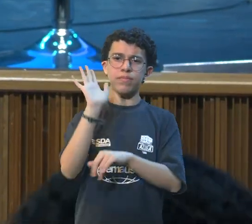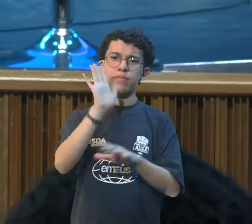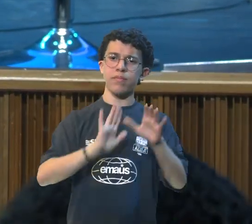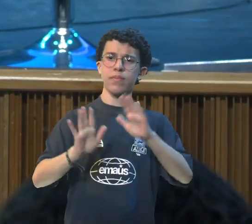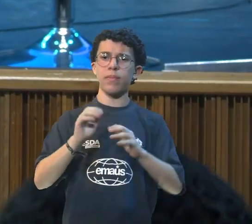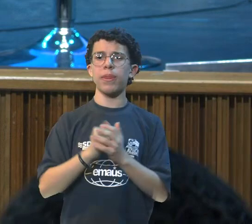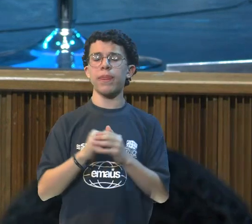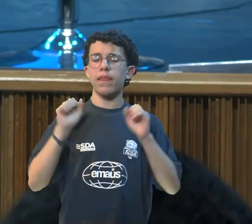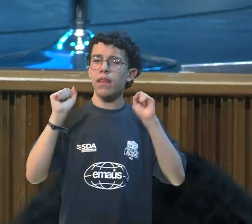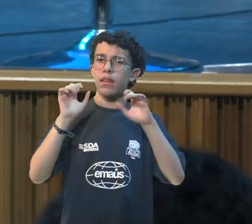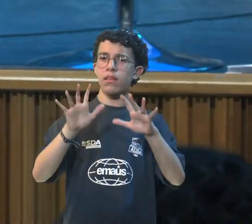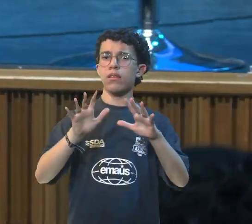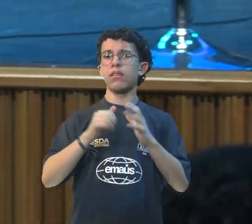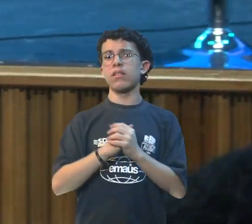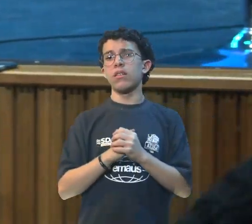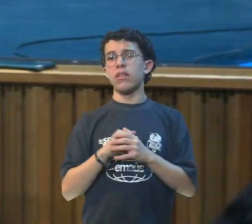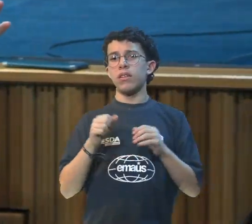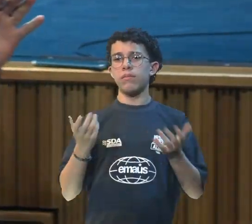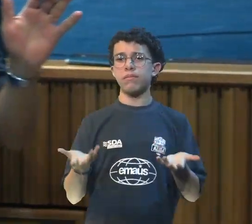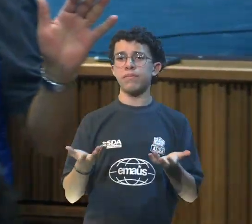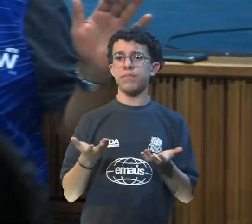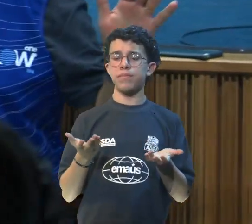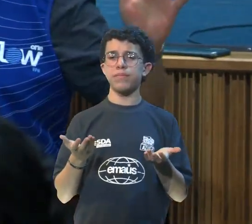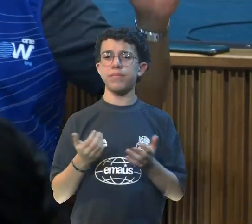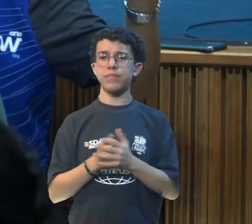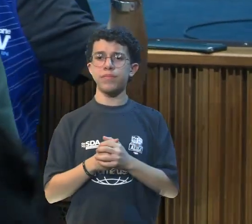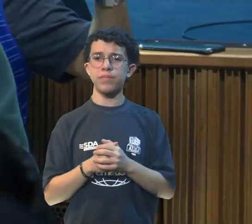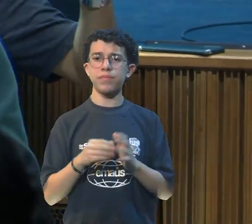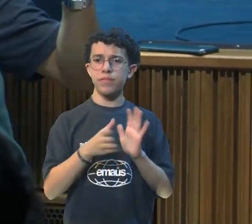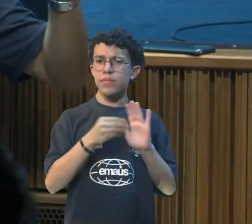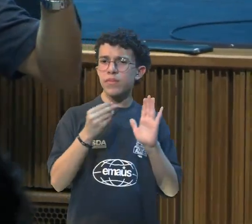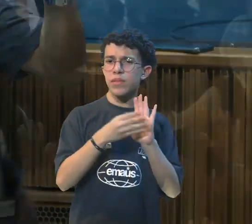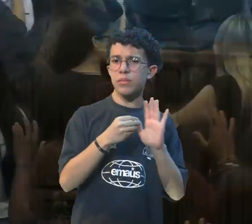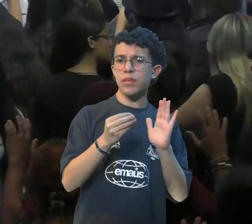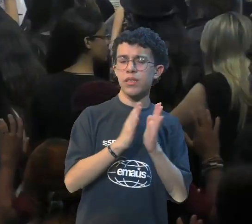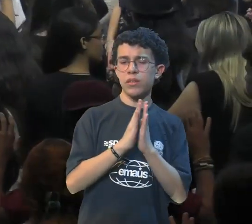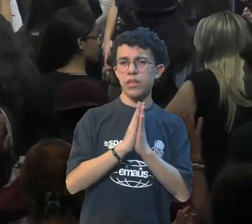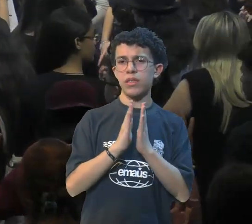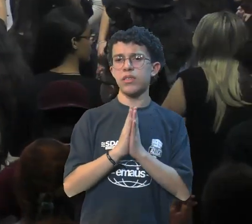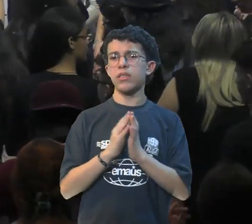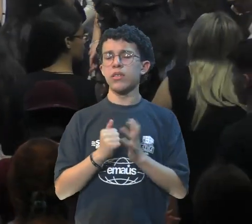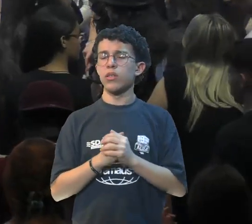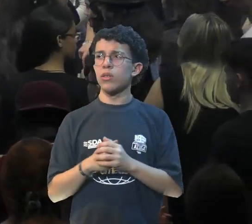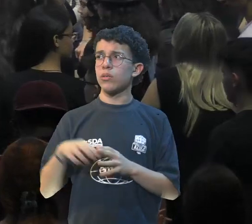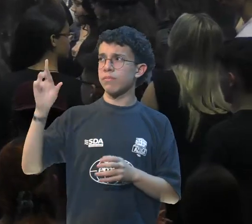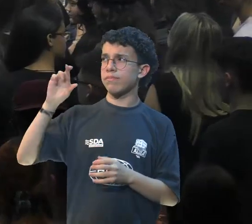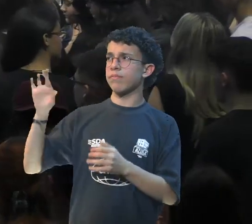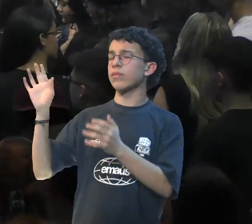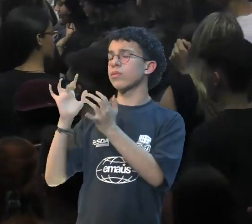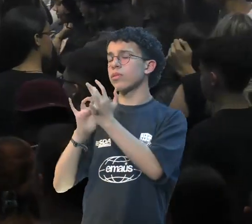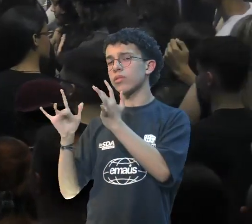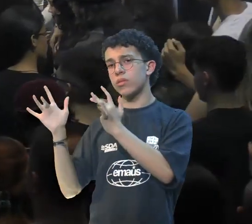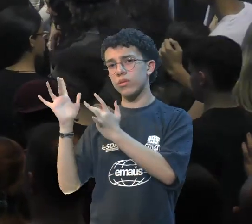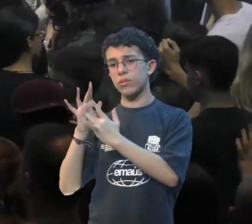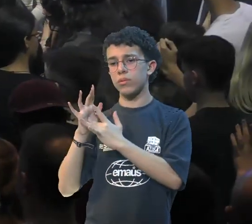E você que está aqui na frente, você vai repetir essa oração comigo. Repete assim: Senhor Jesus,